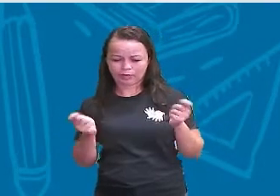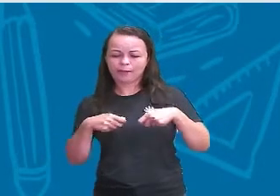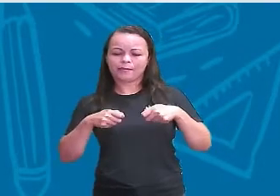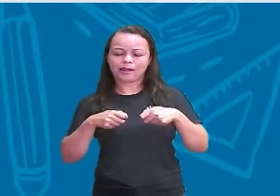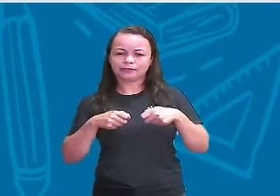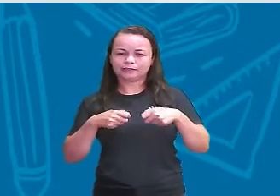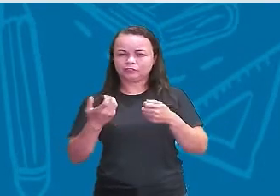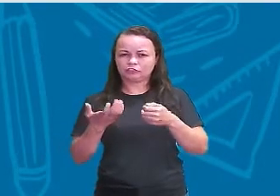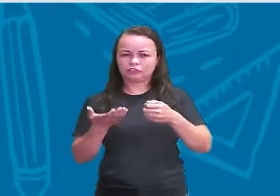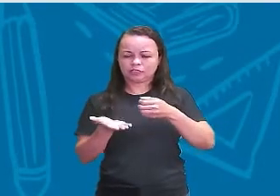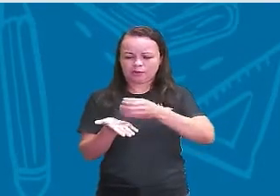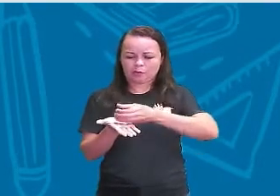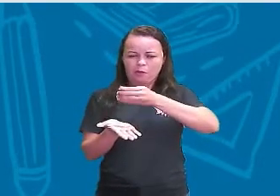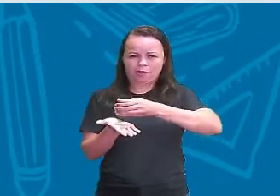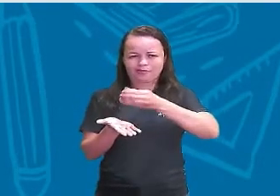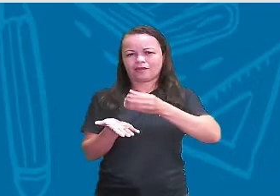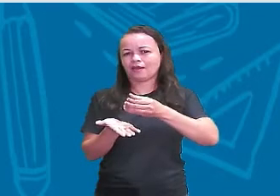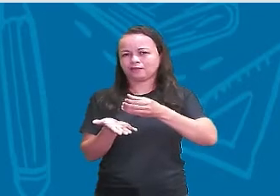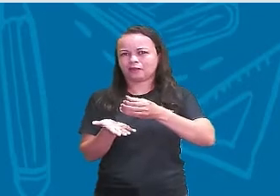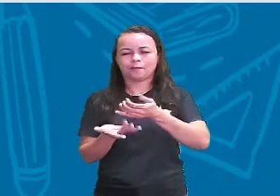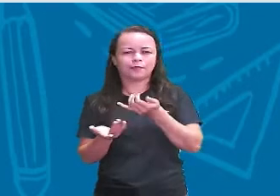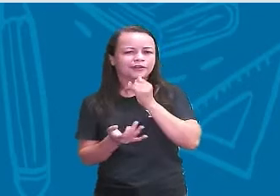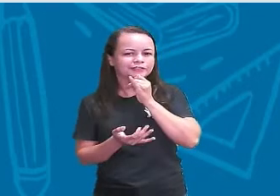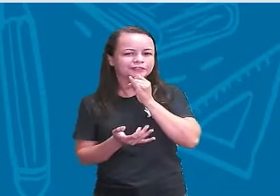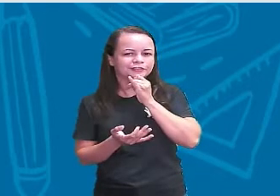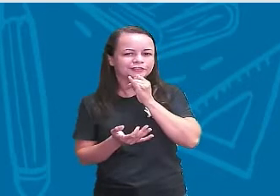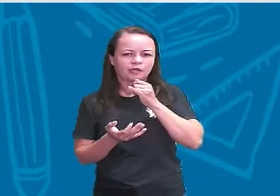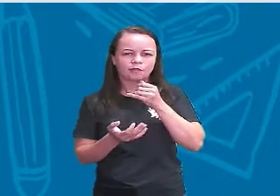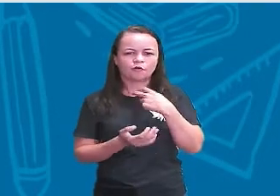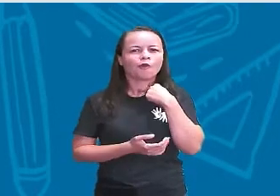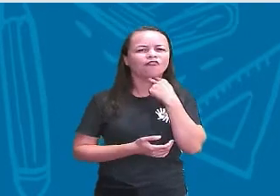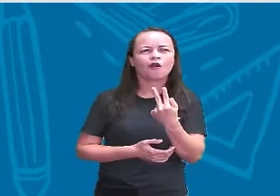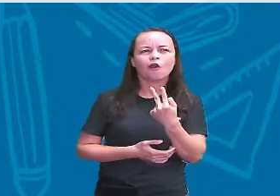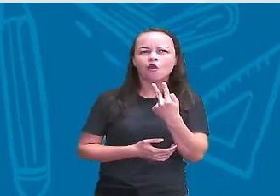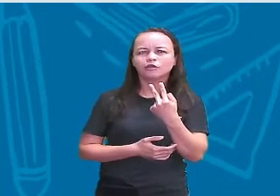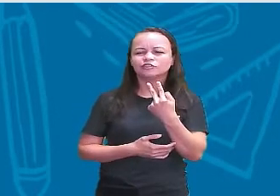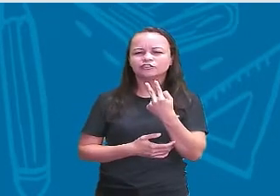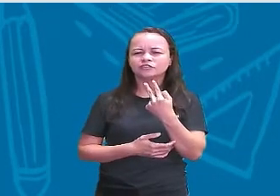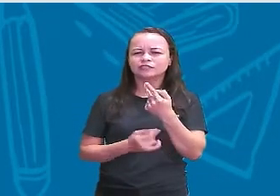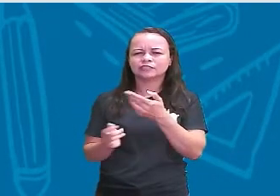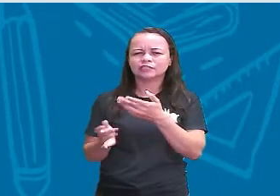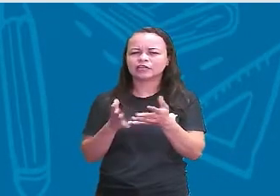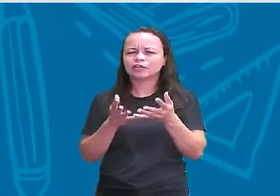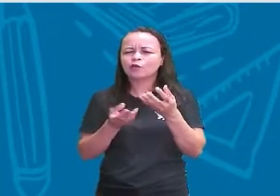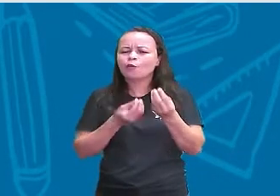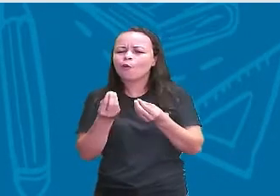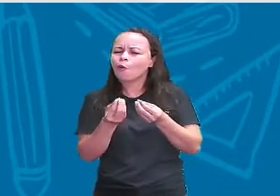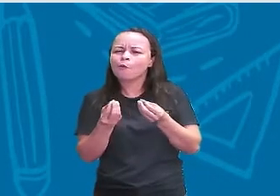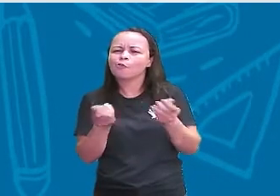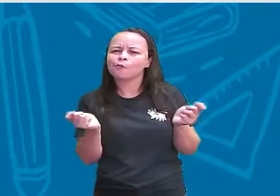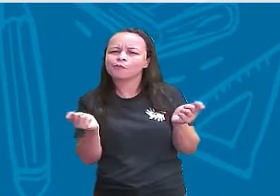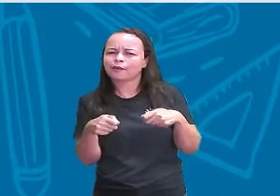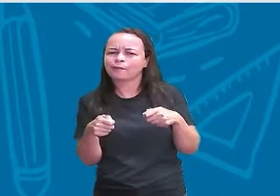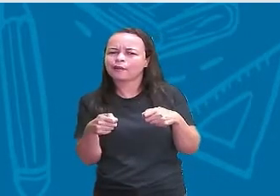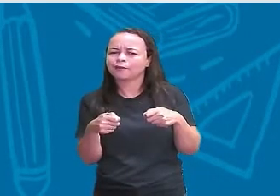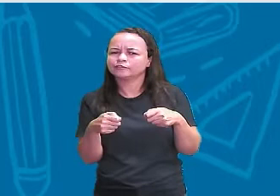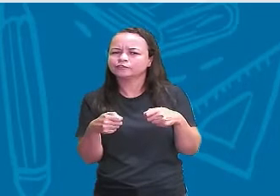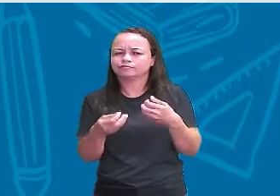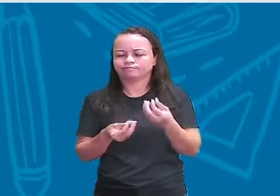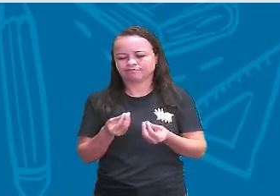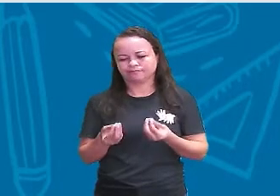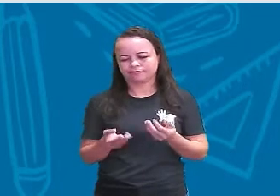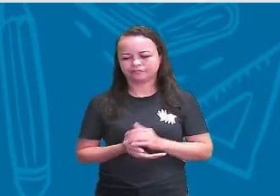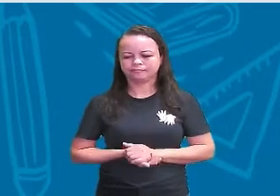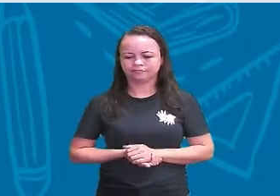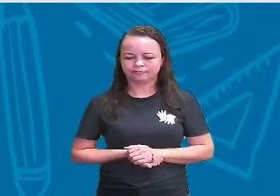quebrar uma taça, por exemplo, com a nossa voz? Você acha que isso é possível e como isso seria possível?